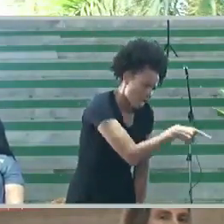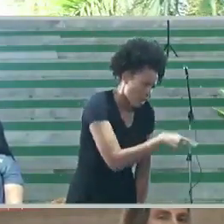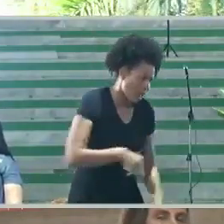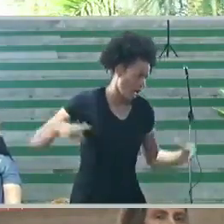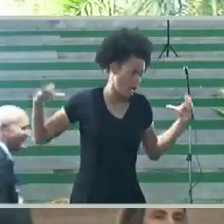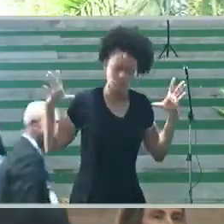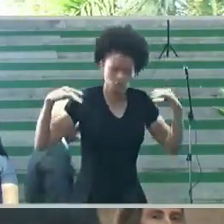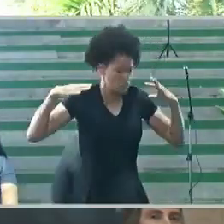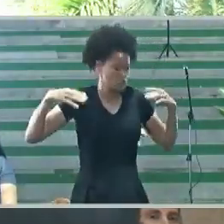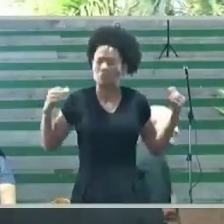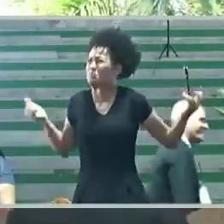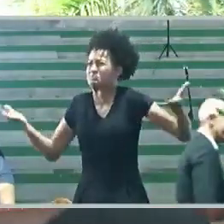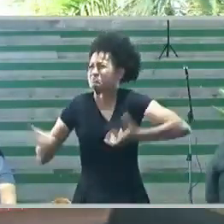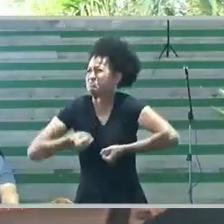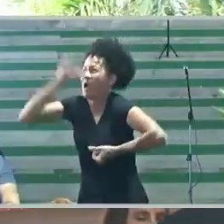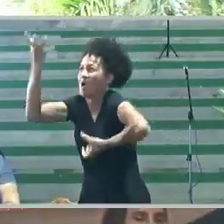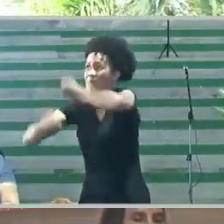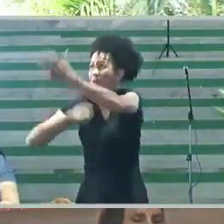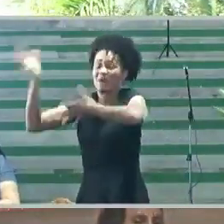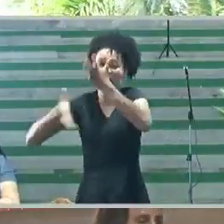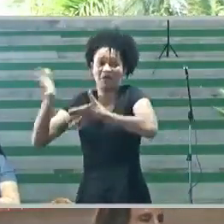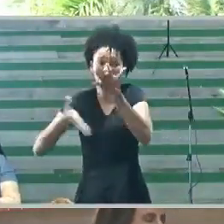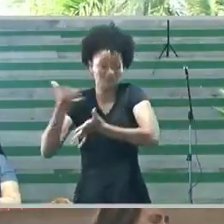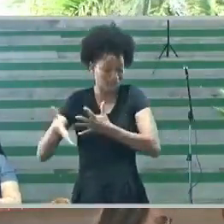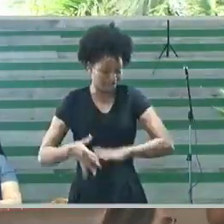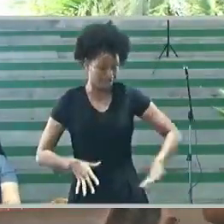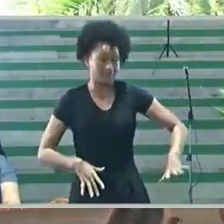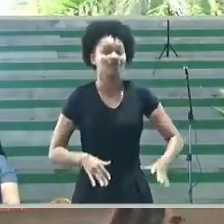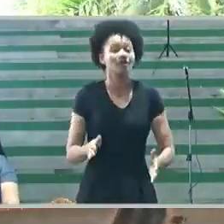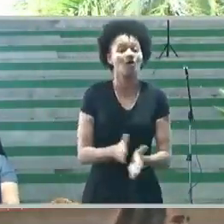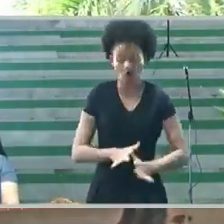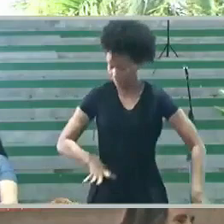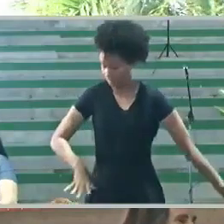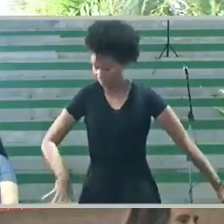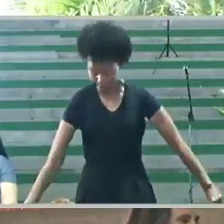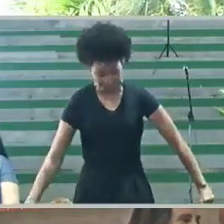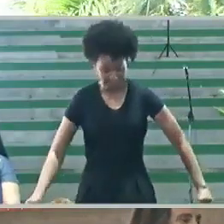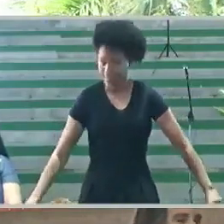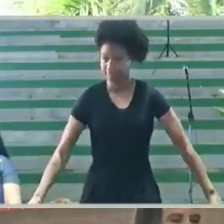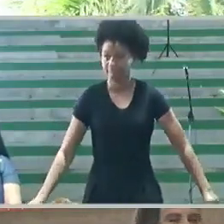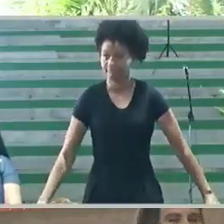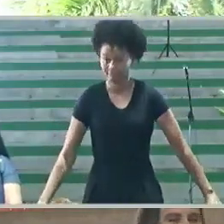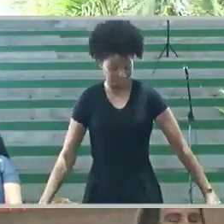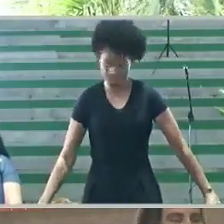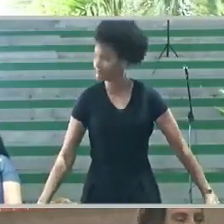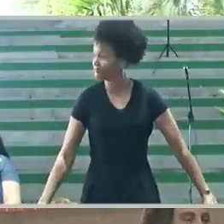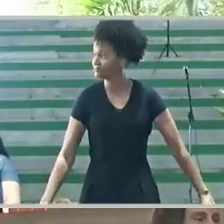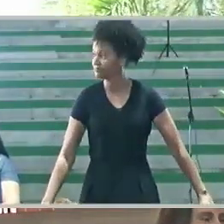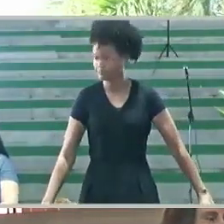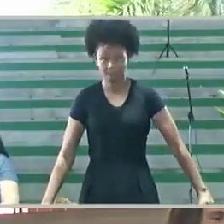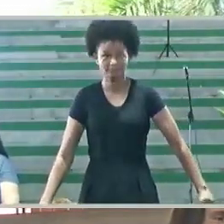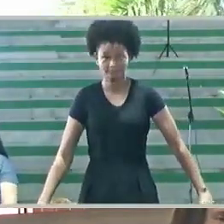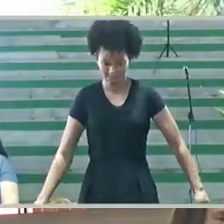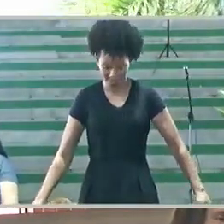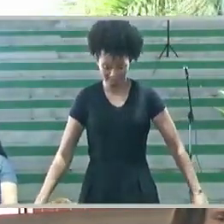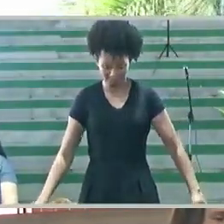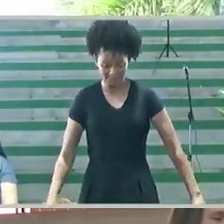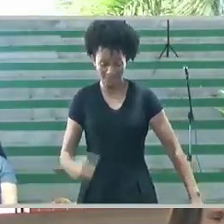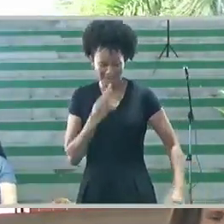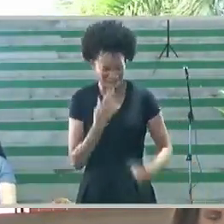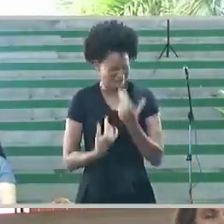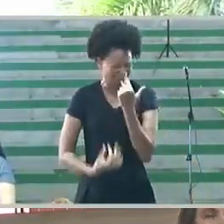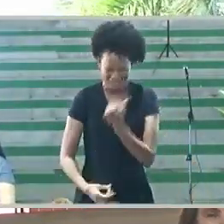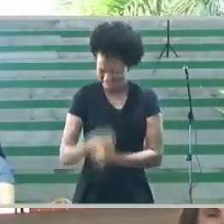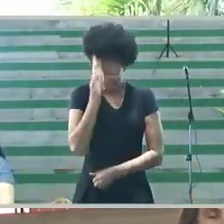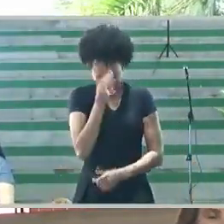serafins. Então pega na mão dele aí, vai. Maior. E é que é